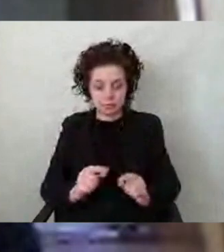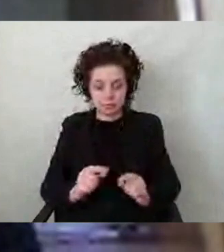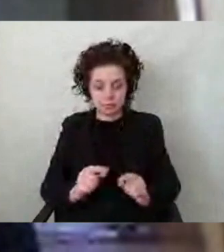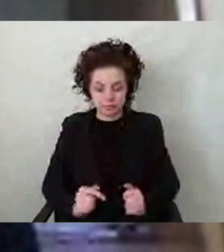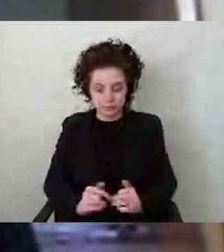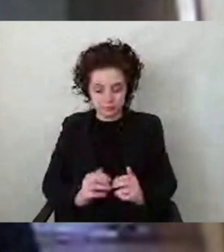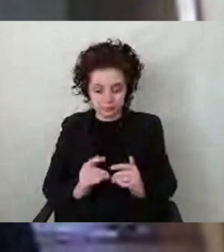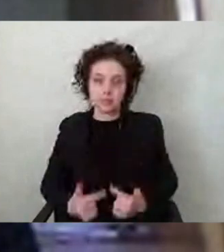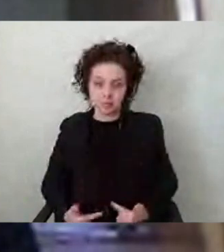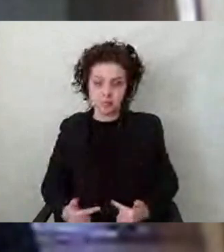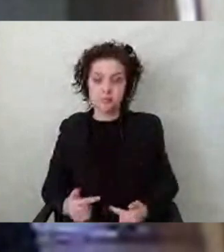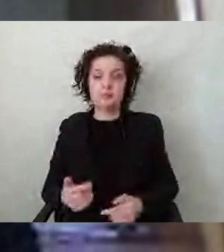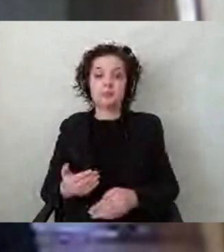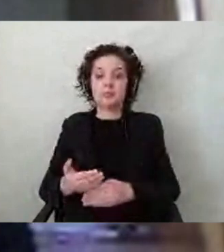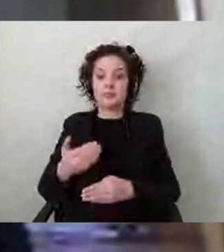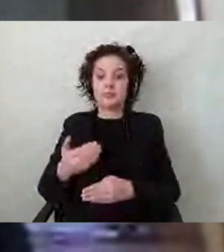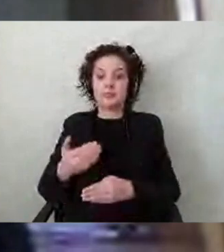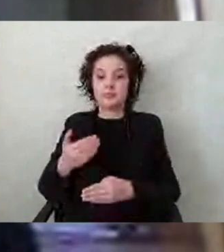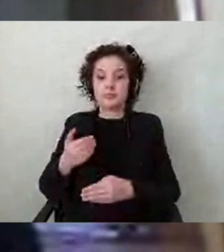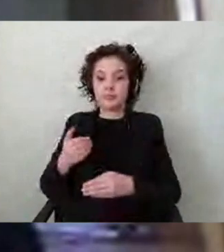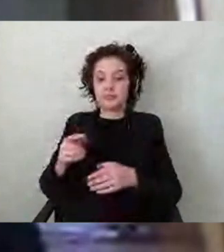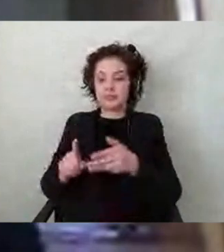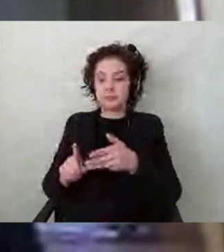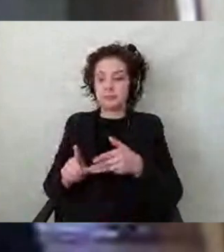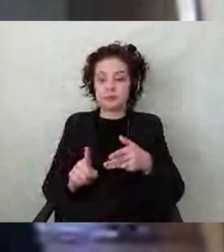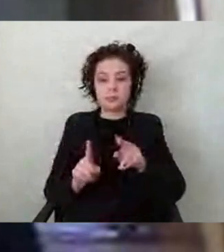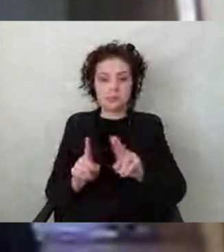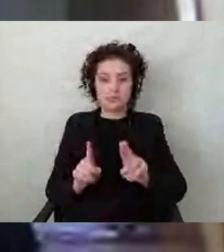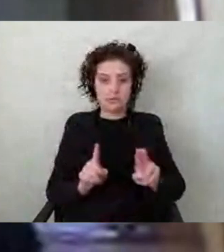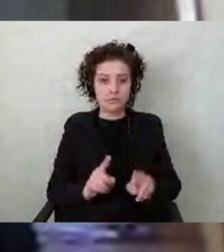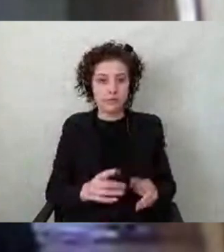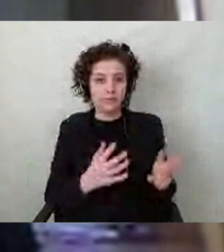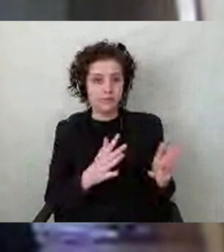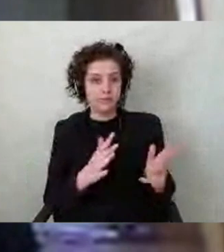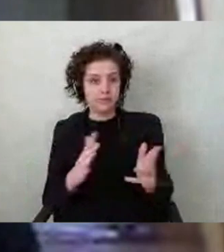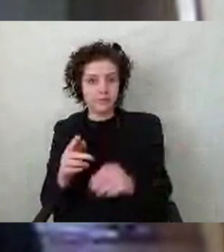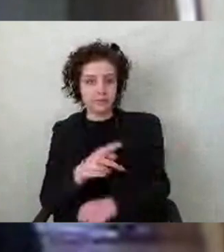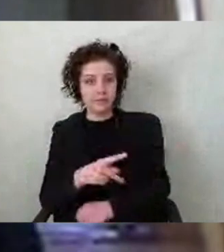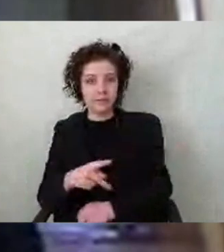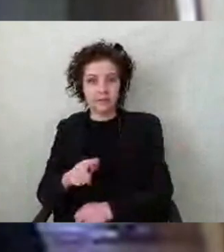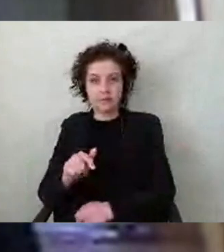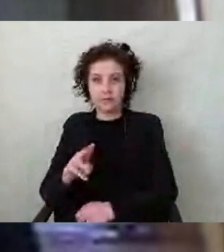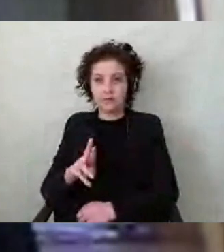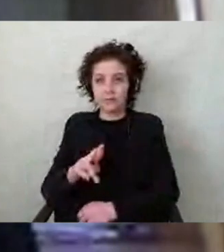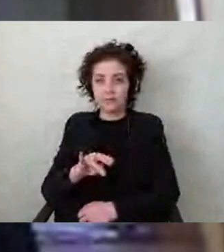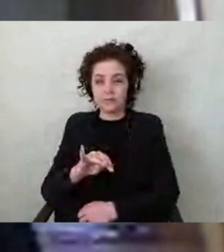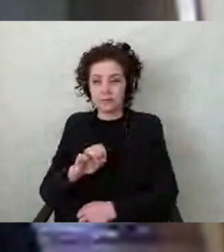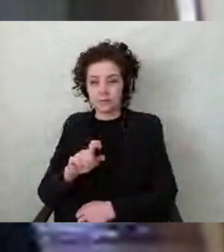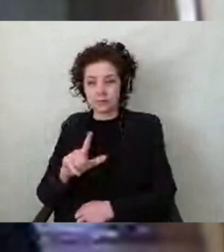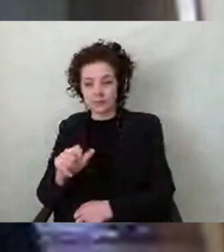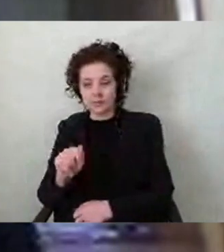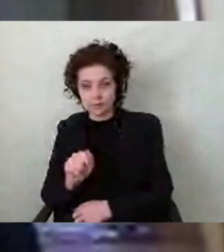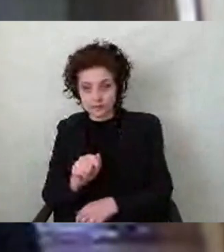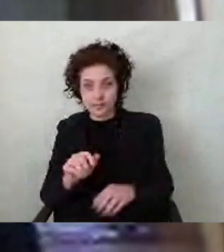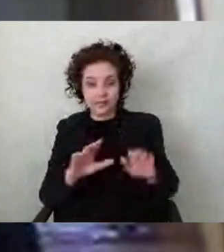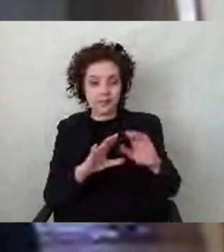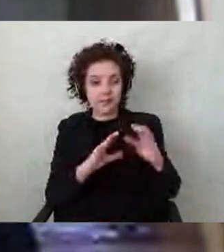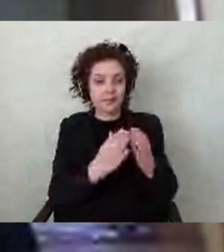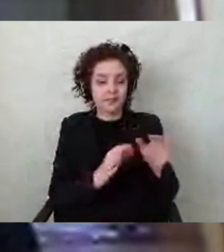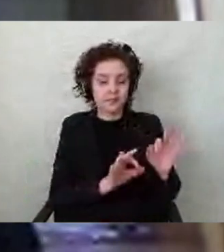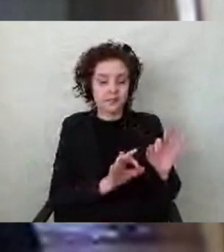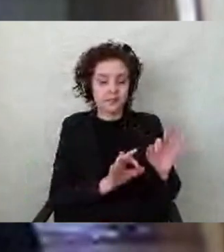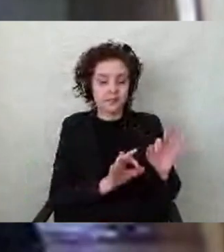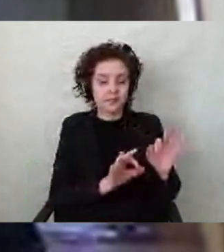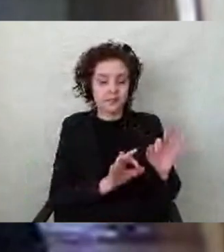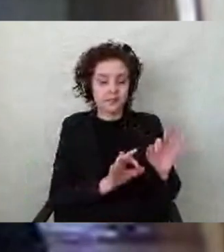os palestrantes dessa sessão, eu gostaria de parabenizar a professora Gabriela Debrelas e toda a comissão organizadora pela excelência